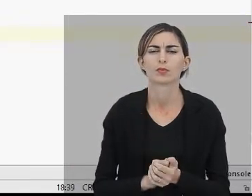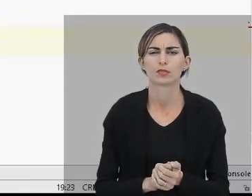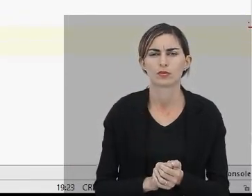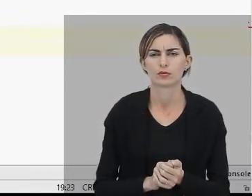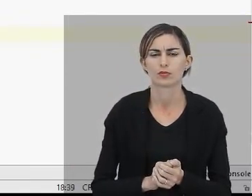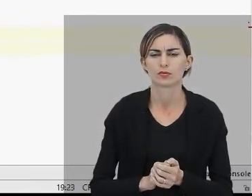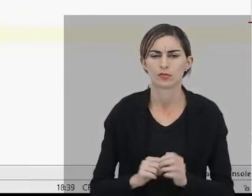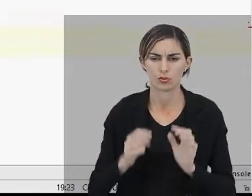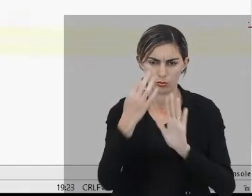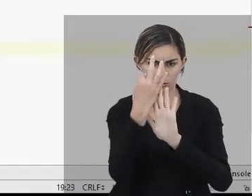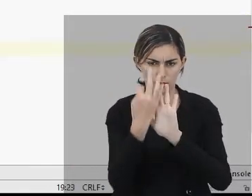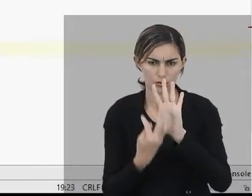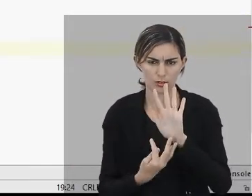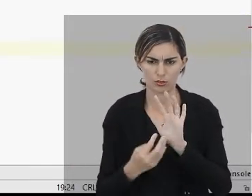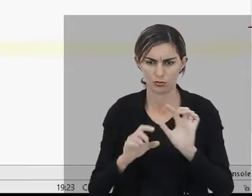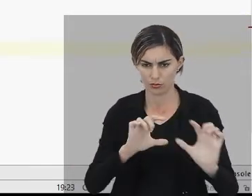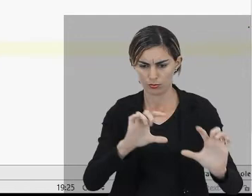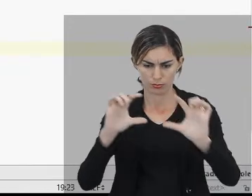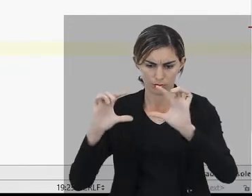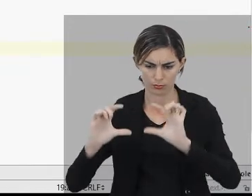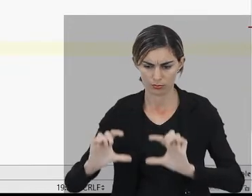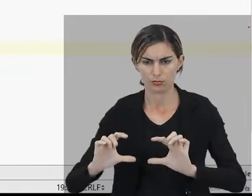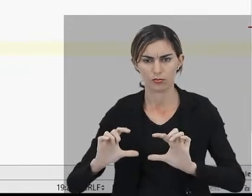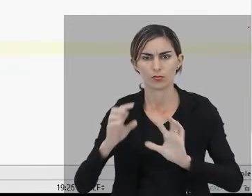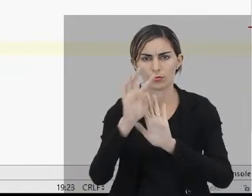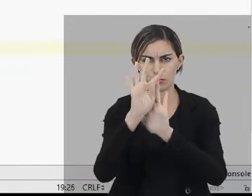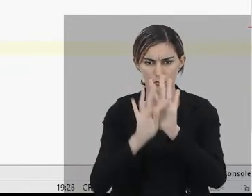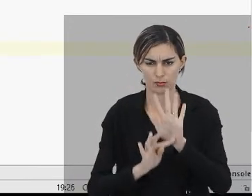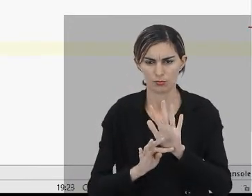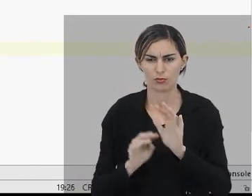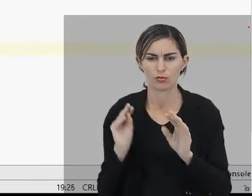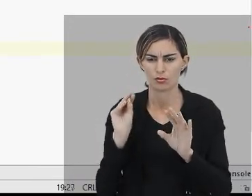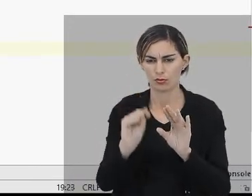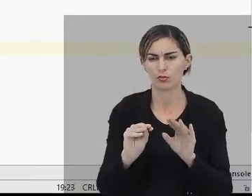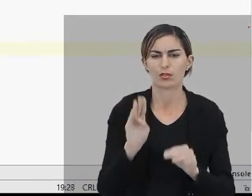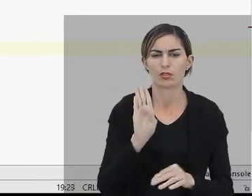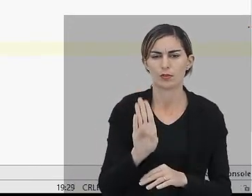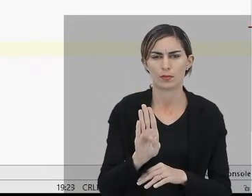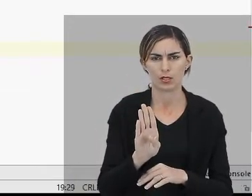vou setar o texto. Vou colocar B